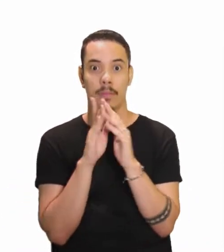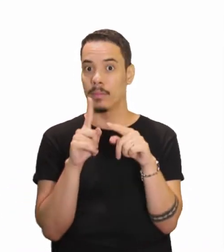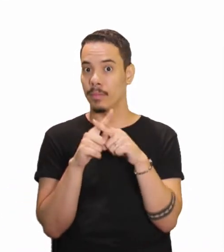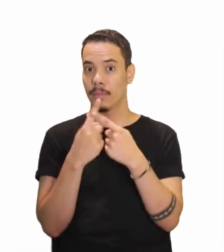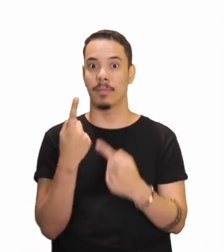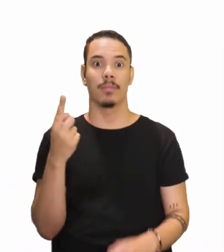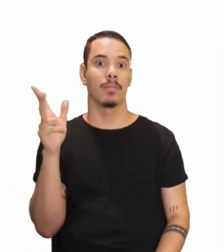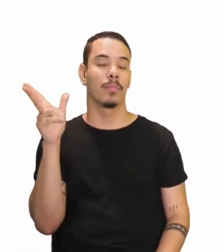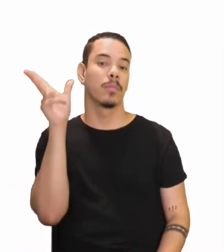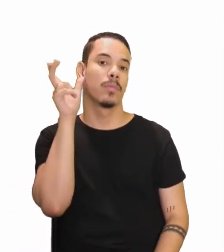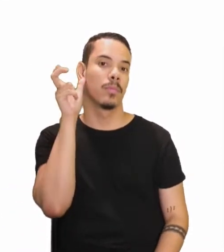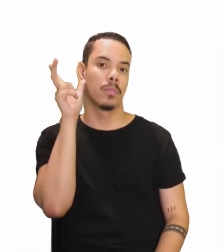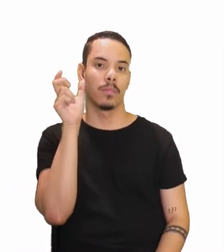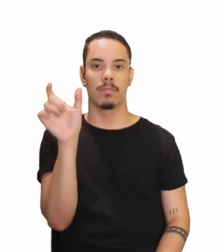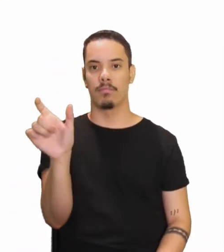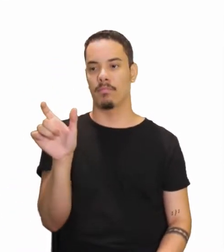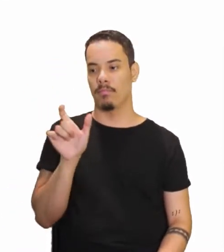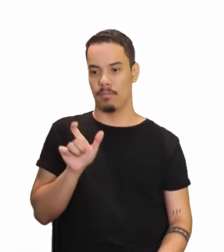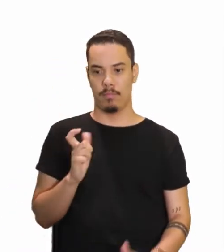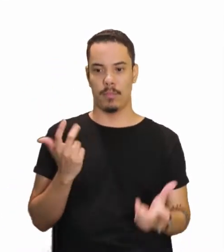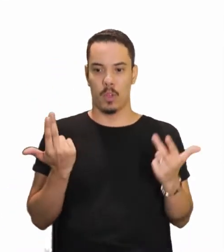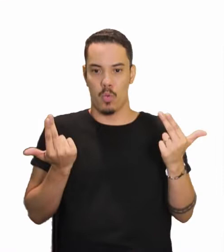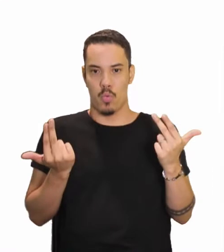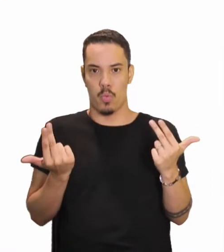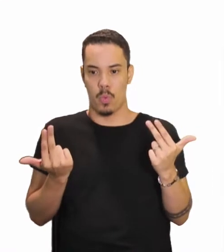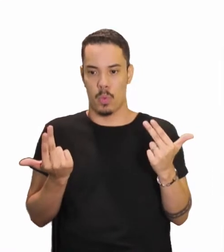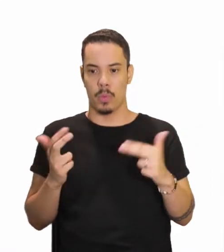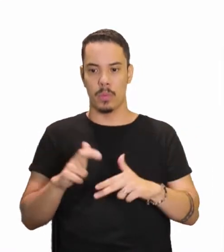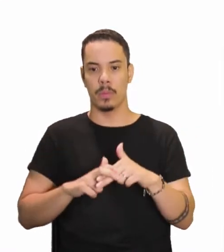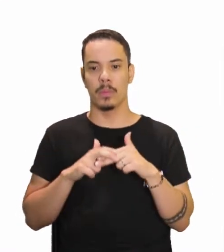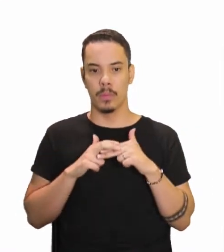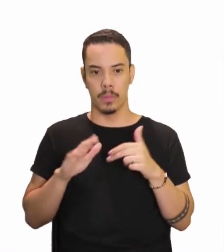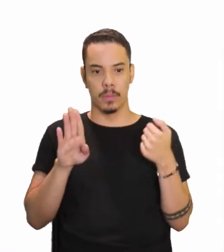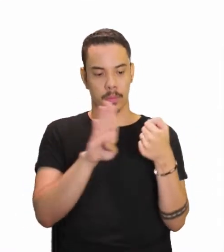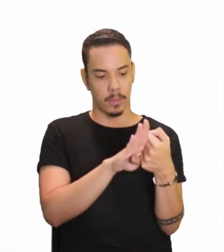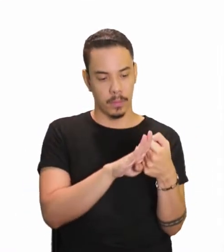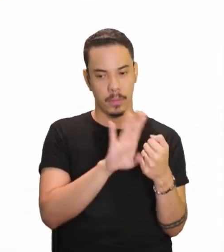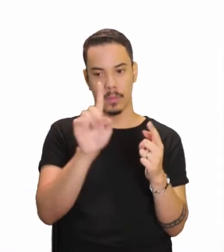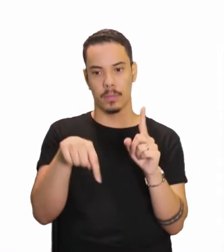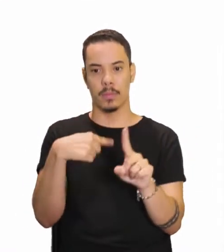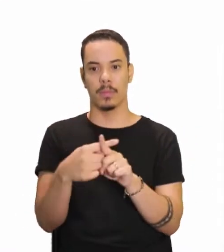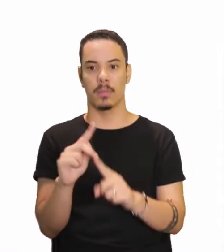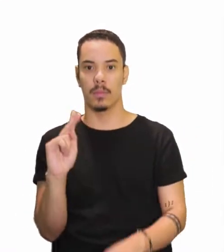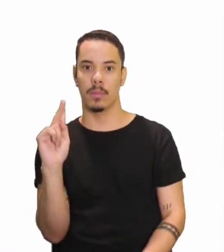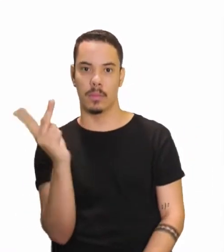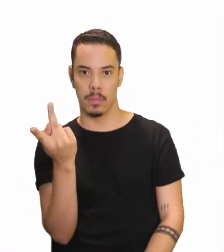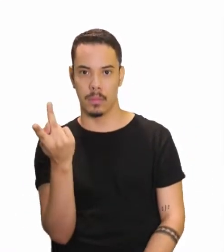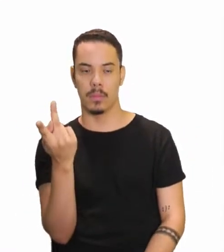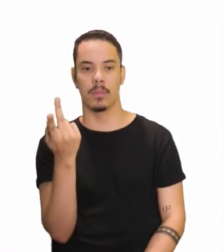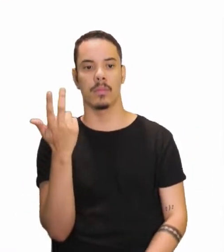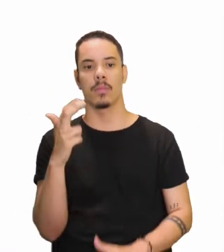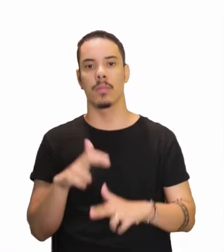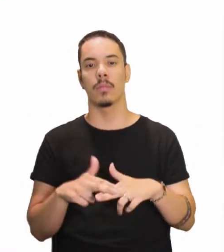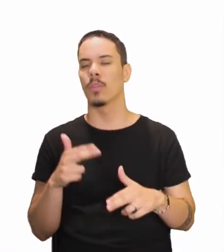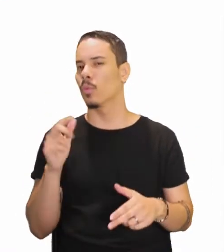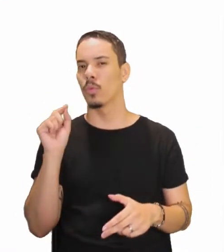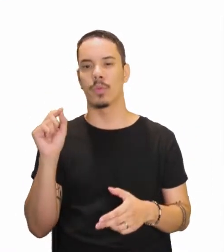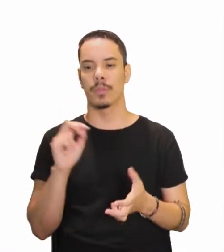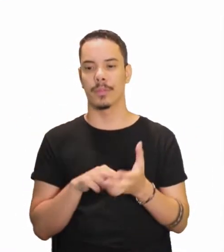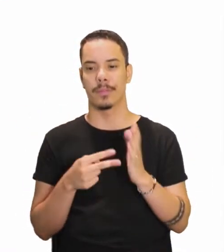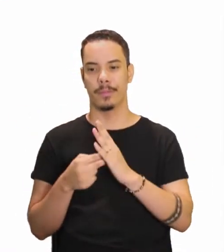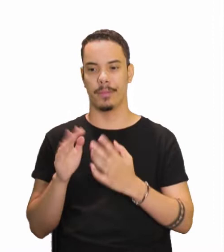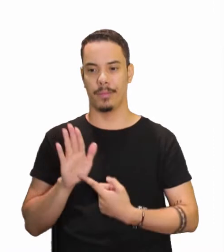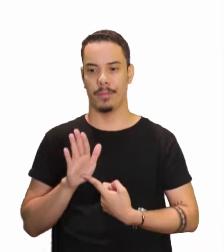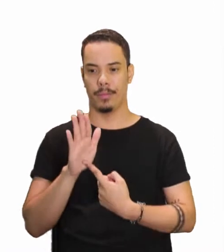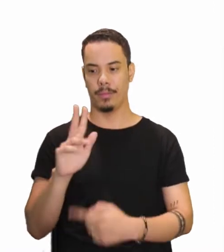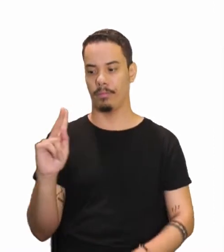é sem um H. E hora de tempo, substantivo, é com H. O que eu quero mostrar para vocês? Que o